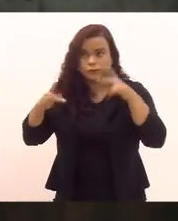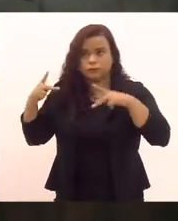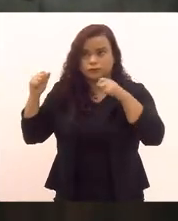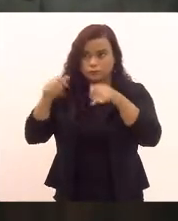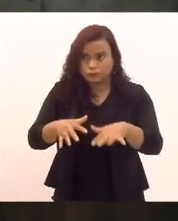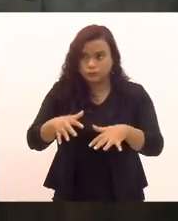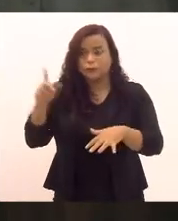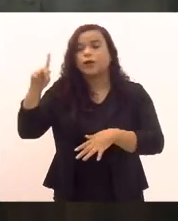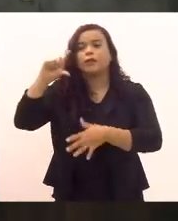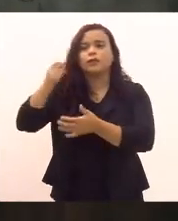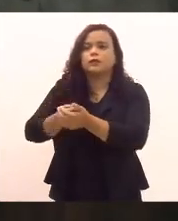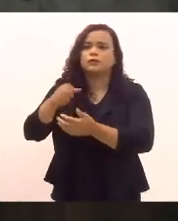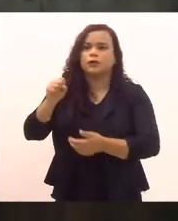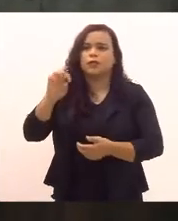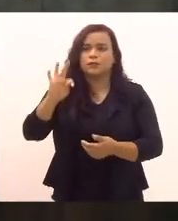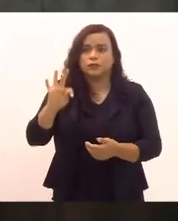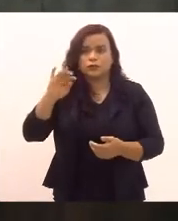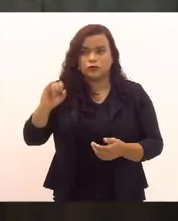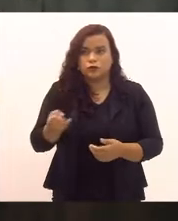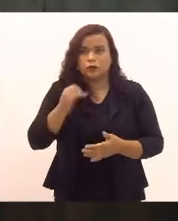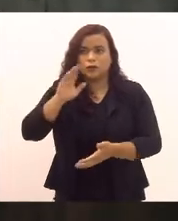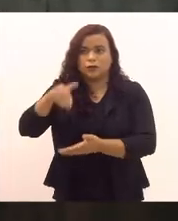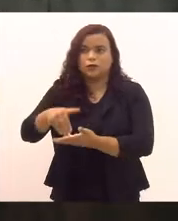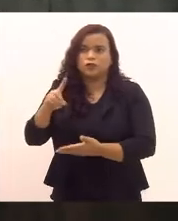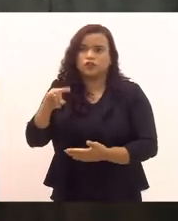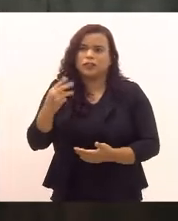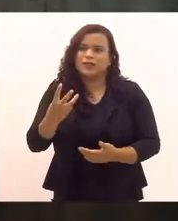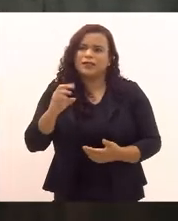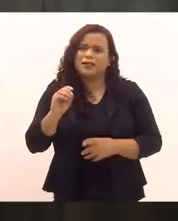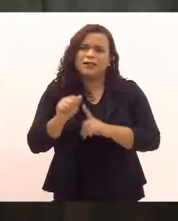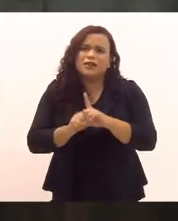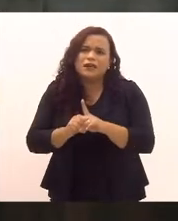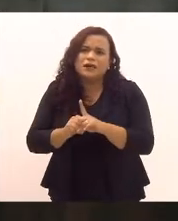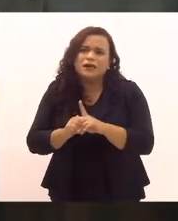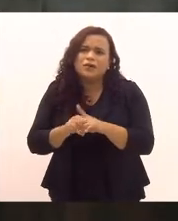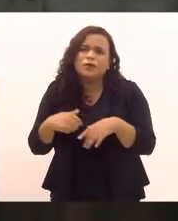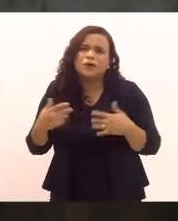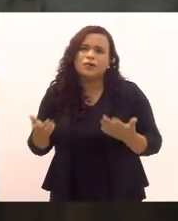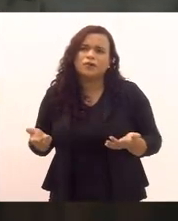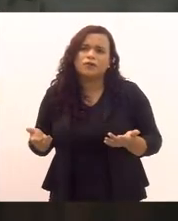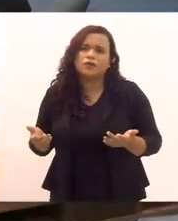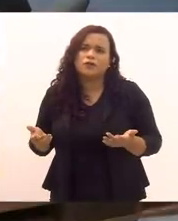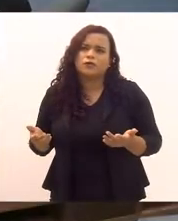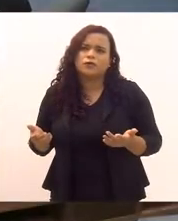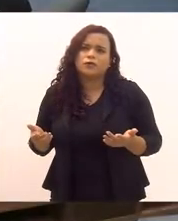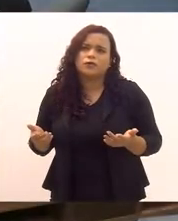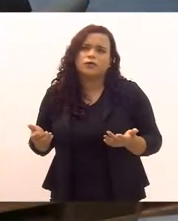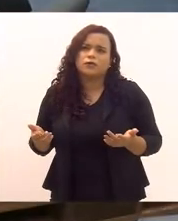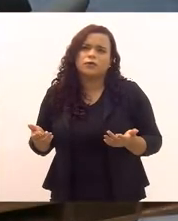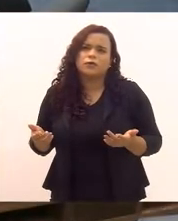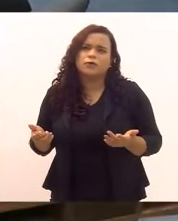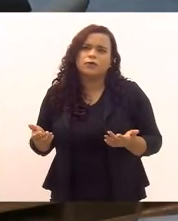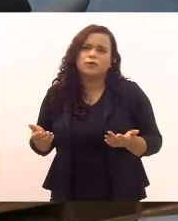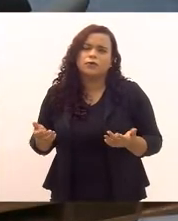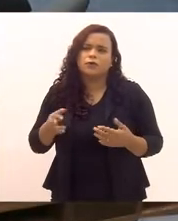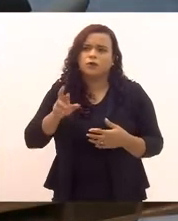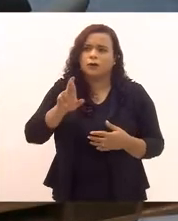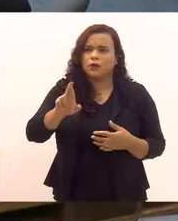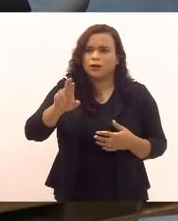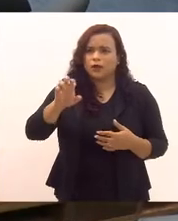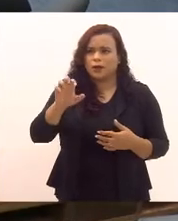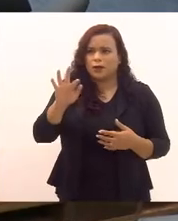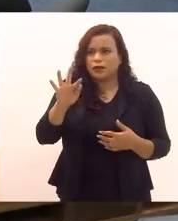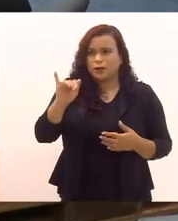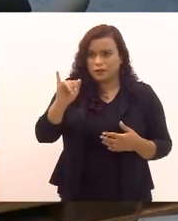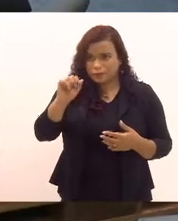decisão do STJ aproveitar porque é só até 30 dias você disse o reffis